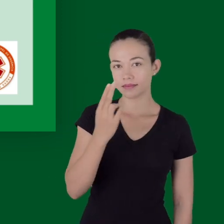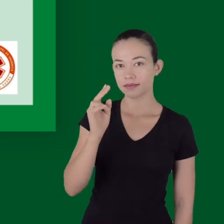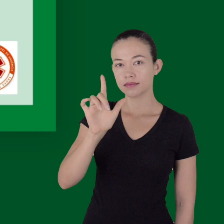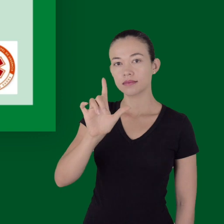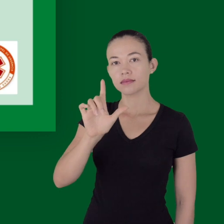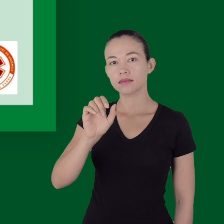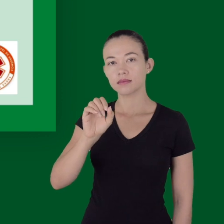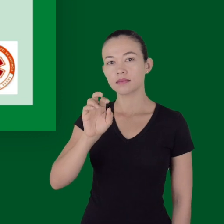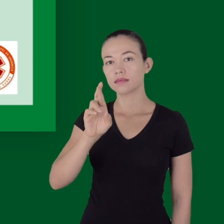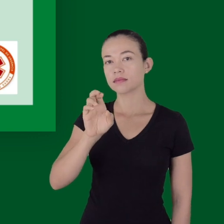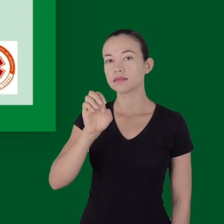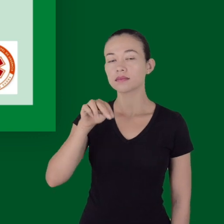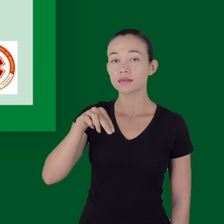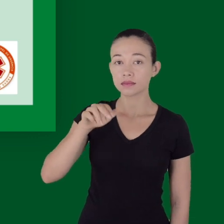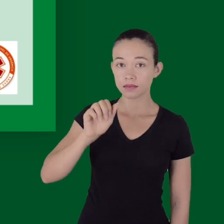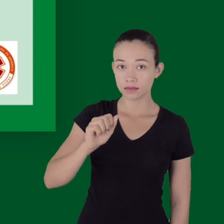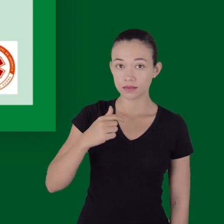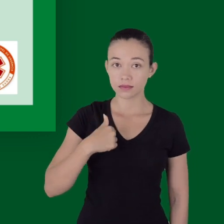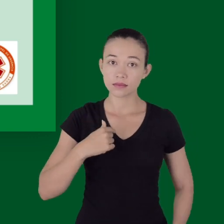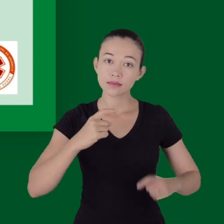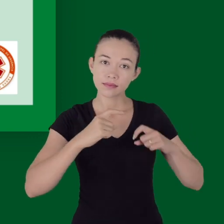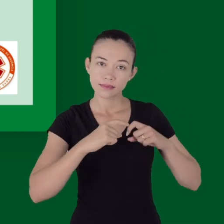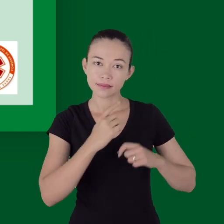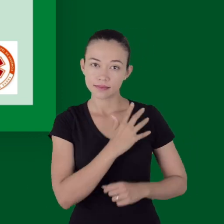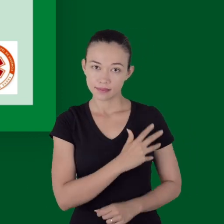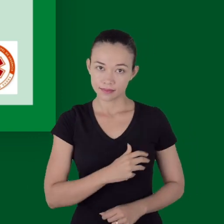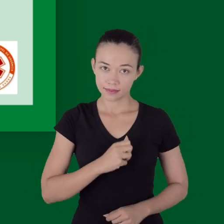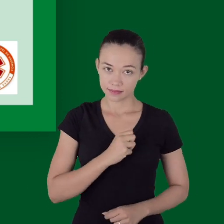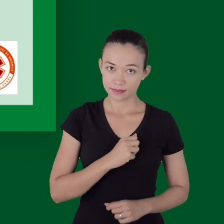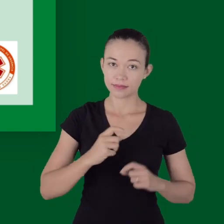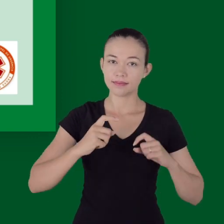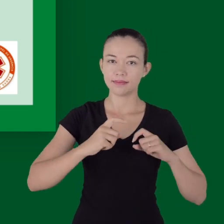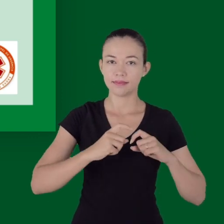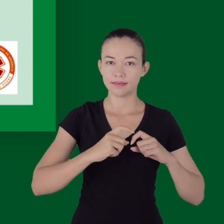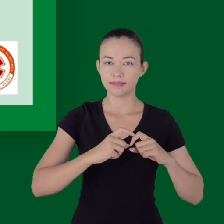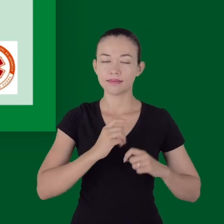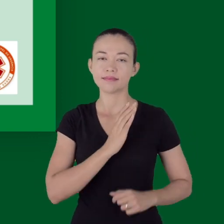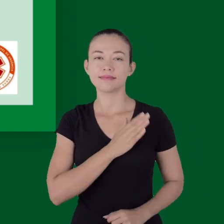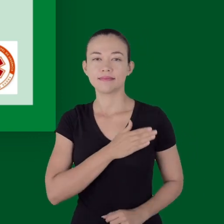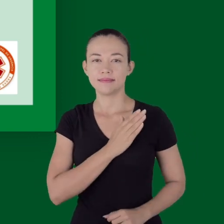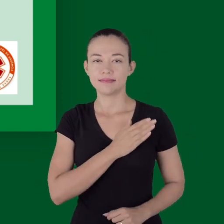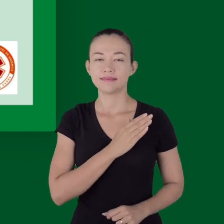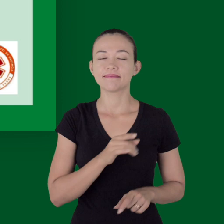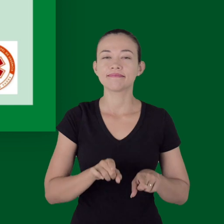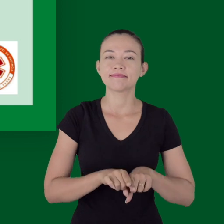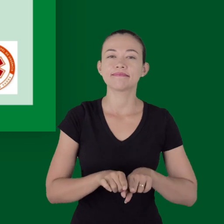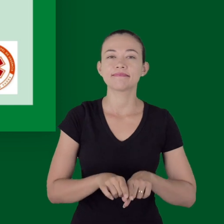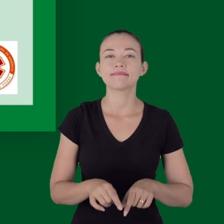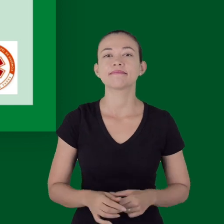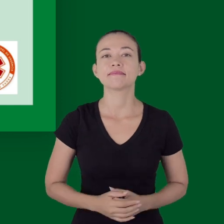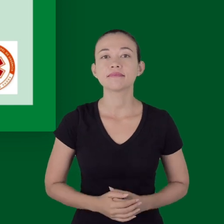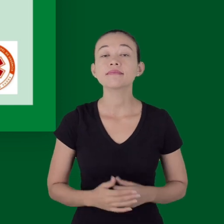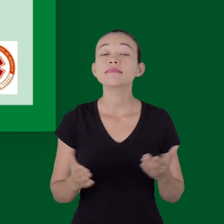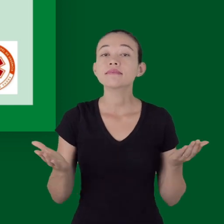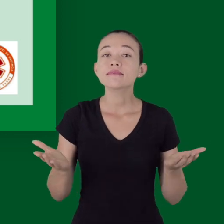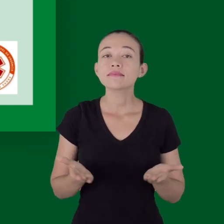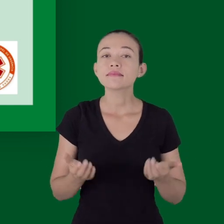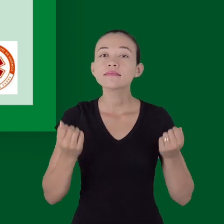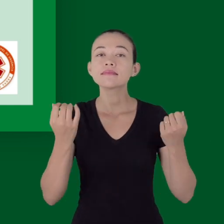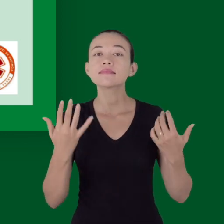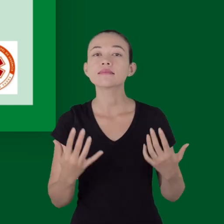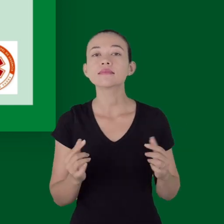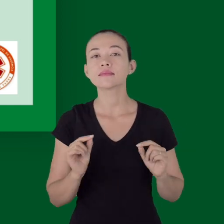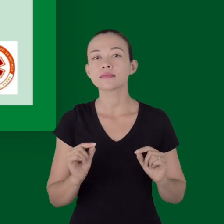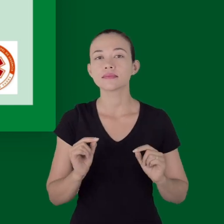eu sou Lorena, eu sou médica do SAMU e sou cardiologista também. Eu vou falar um pouquinho sobre as BRAD e